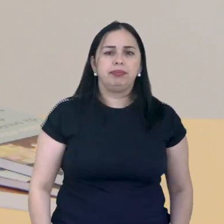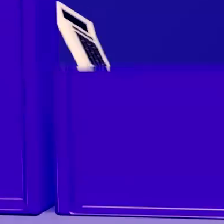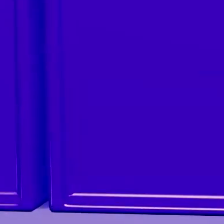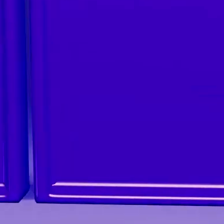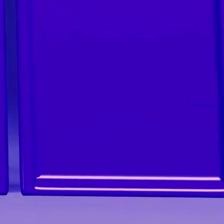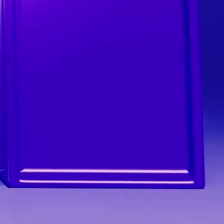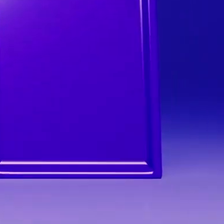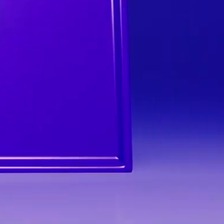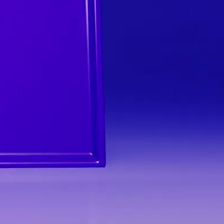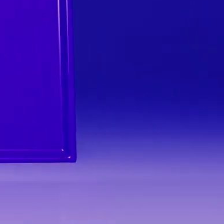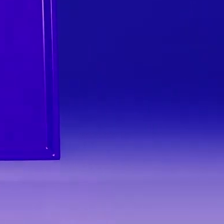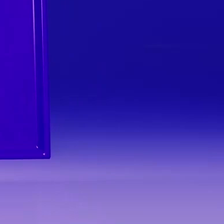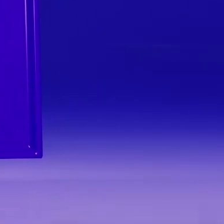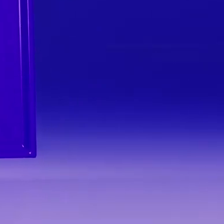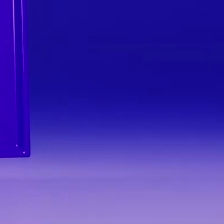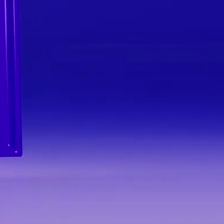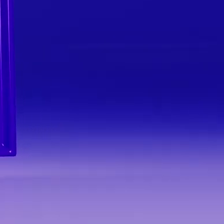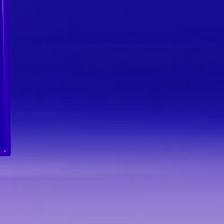negócio